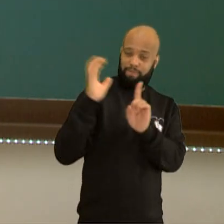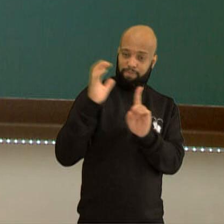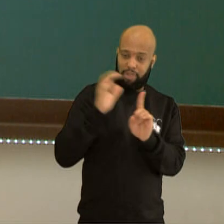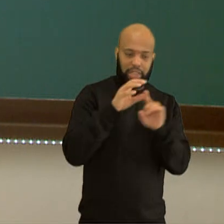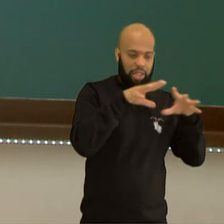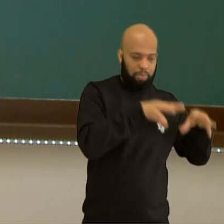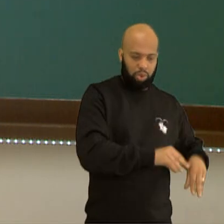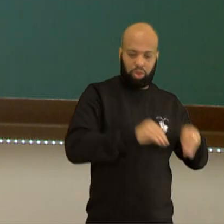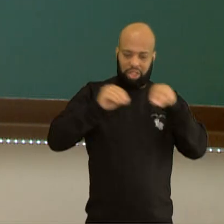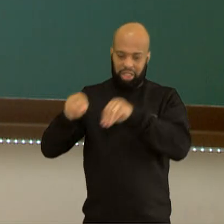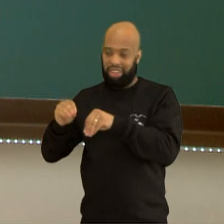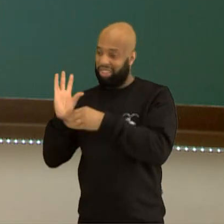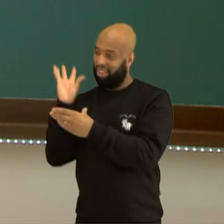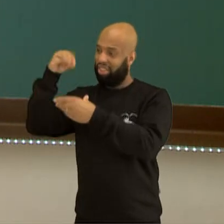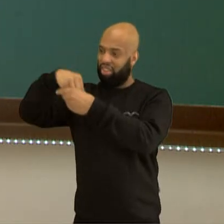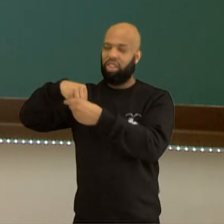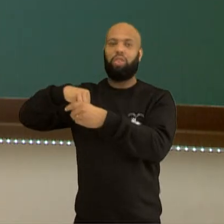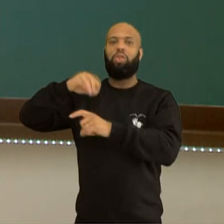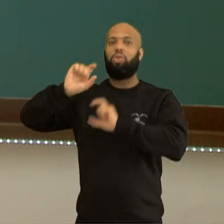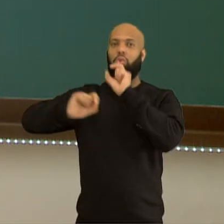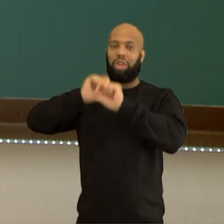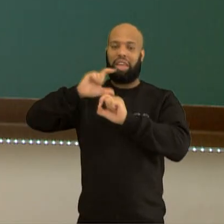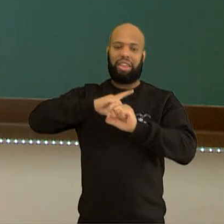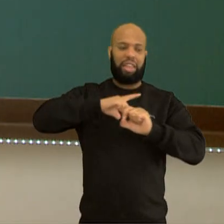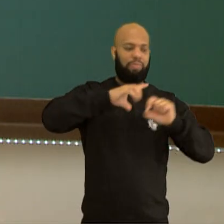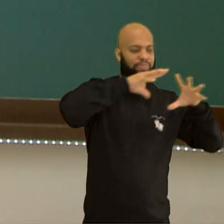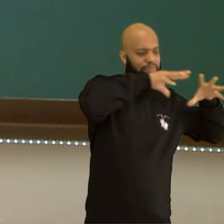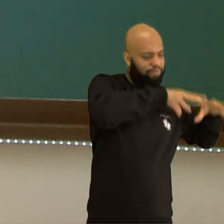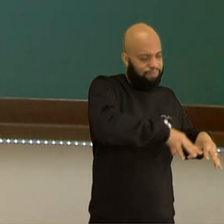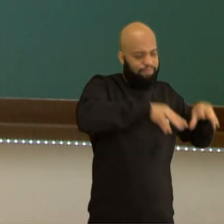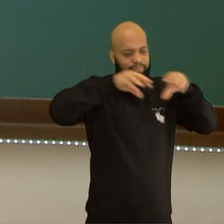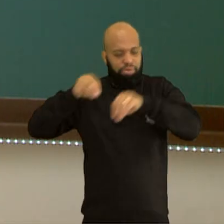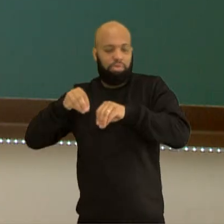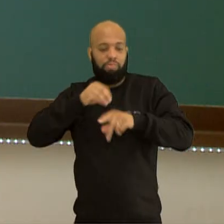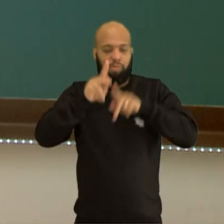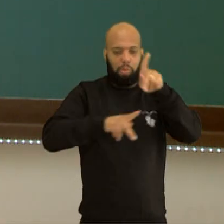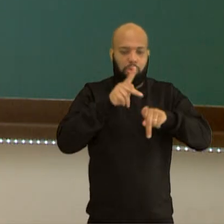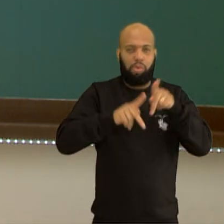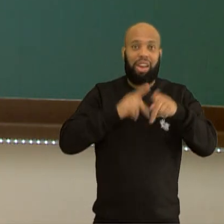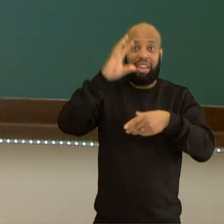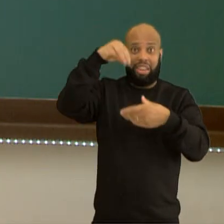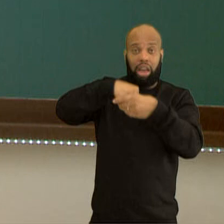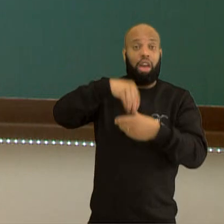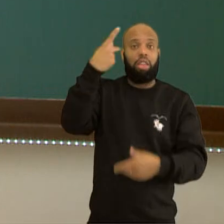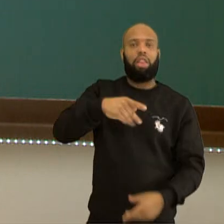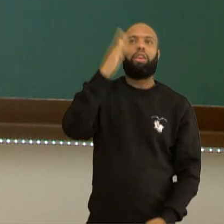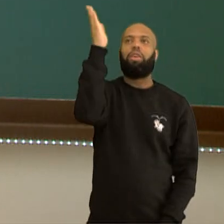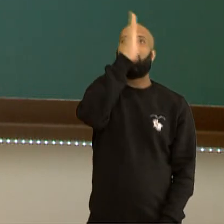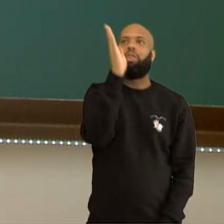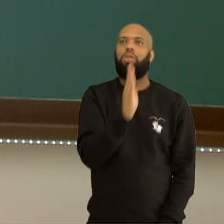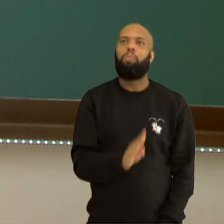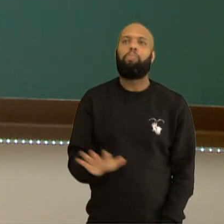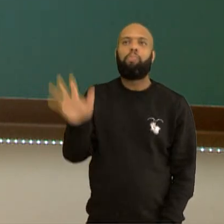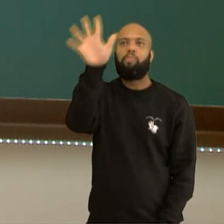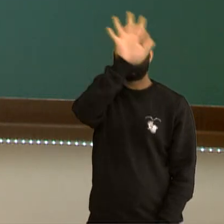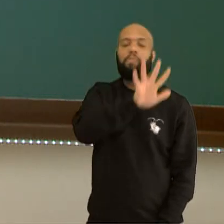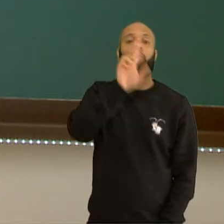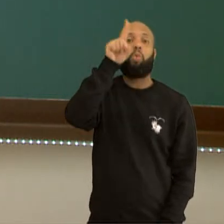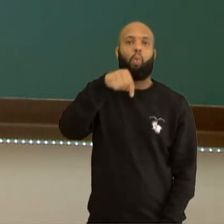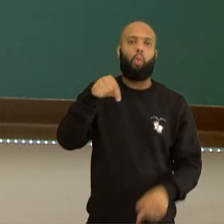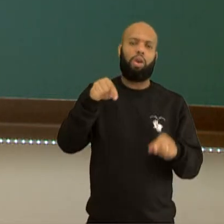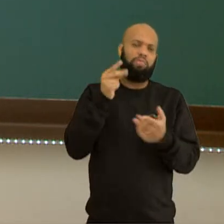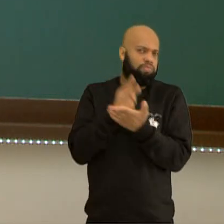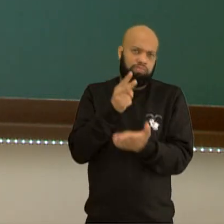das migrações internas, dos deslocamentos populacionais dentro do território, foram e ainda